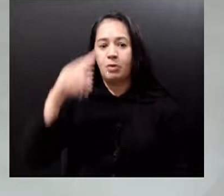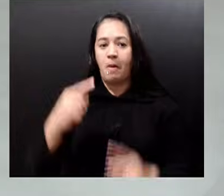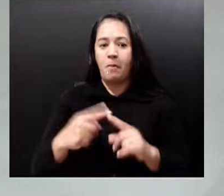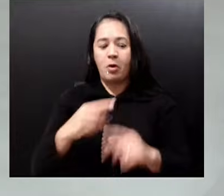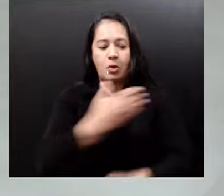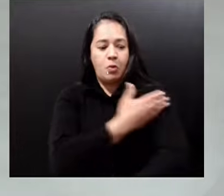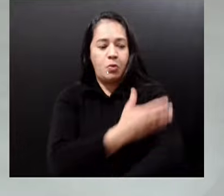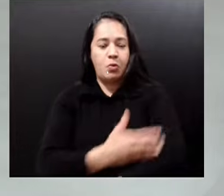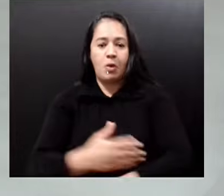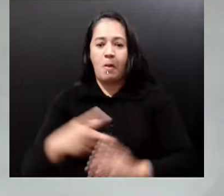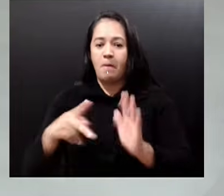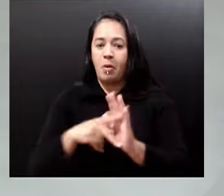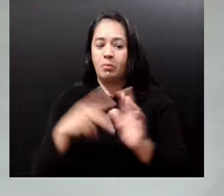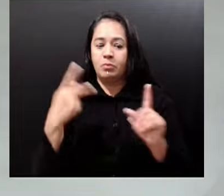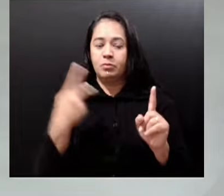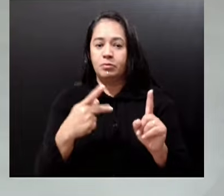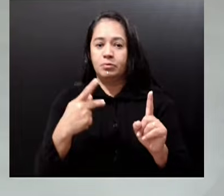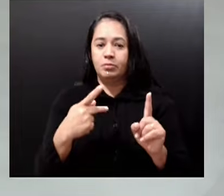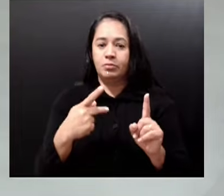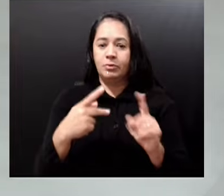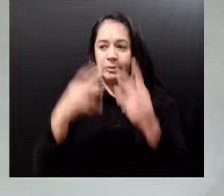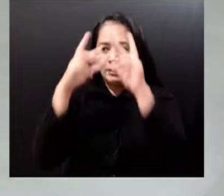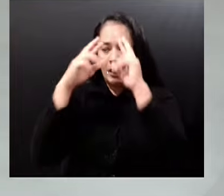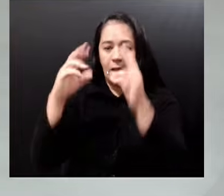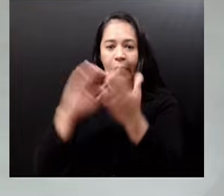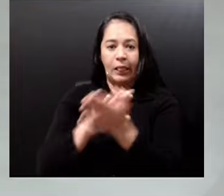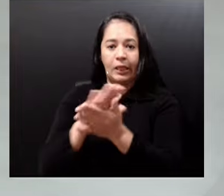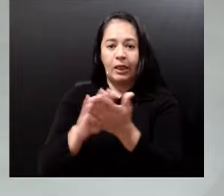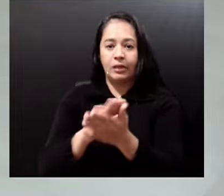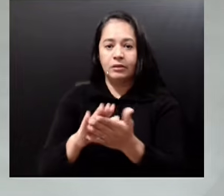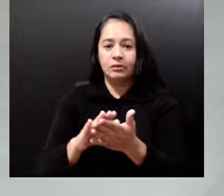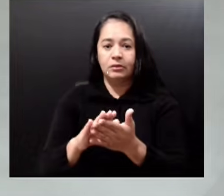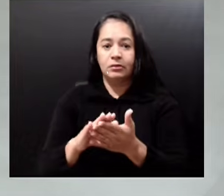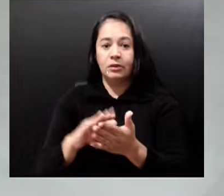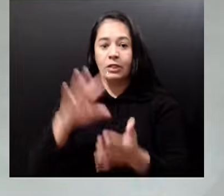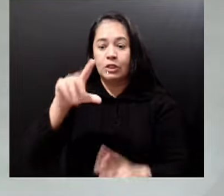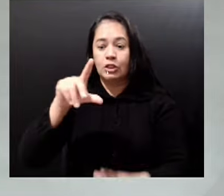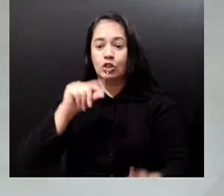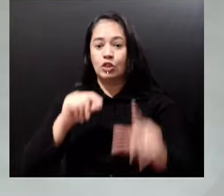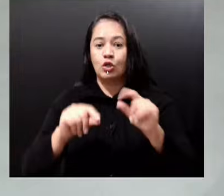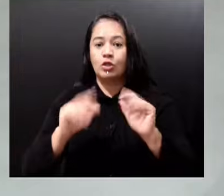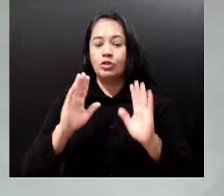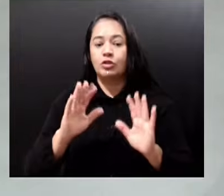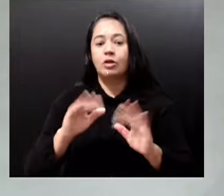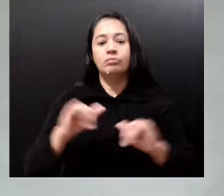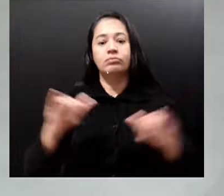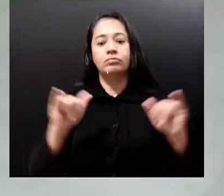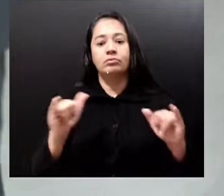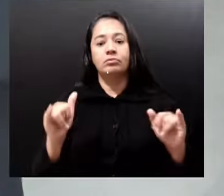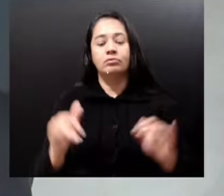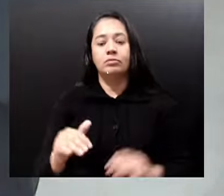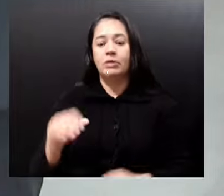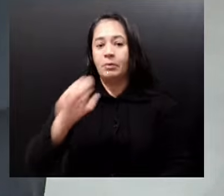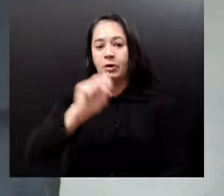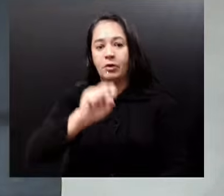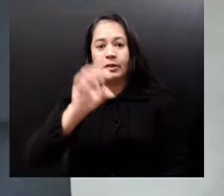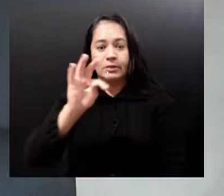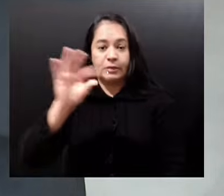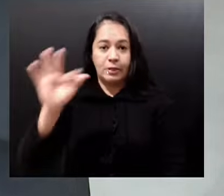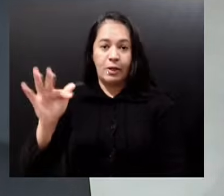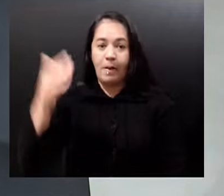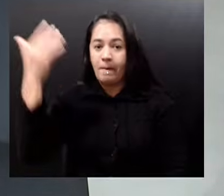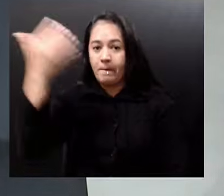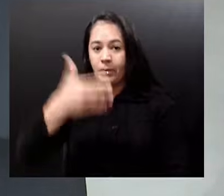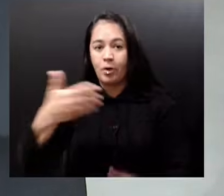Bolsonaro, desrespeitando deliberadamente as decisões proferidas por esta Suprema Corte, demonstra a necessidade